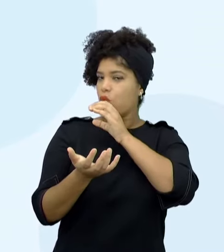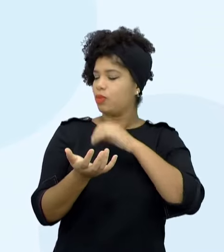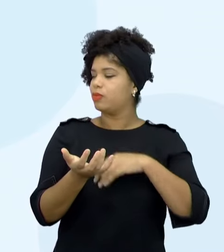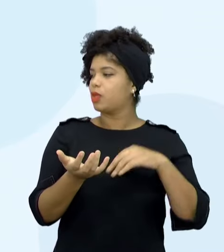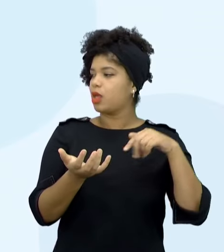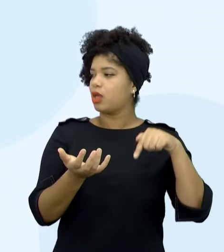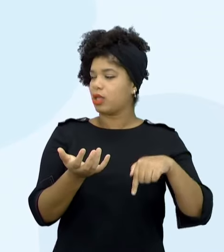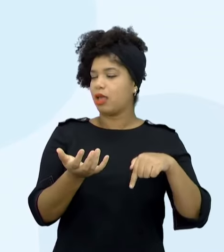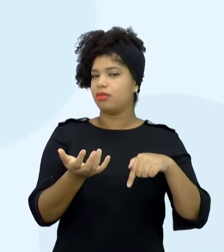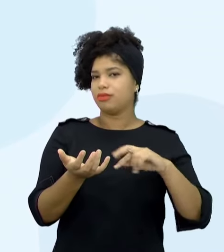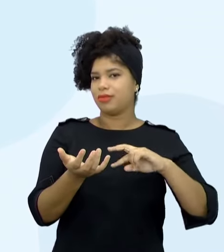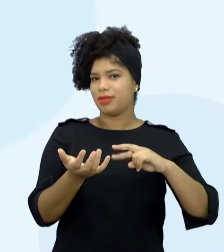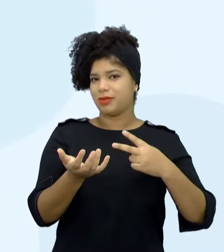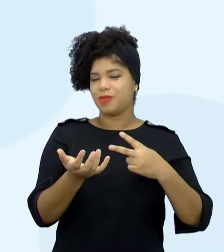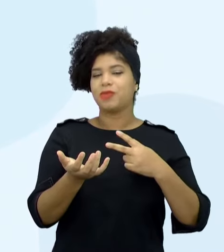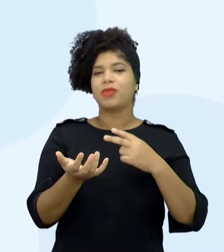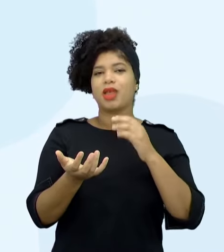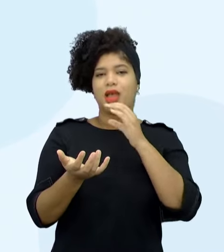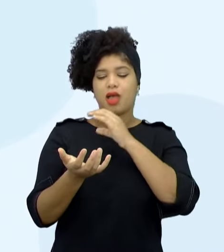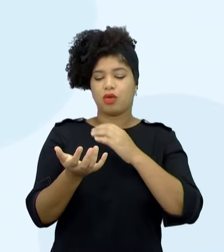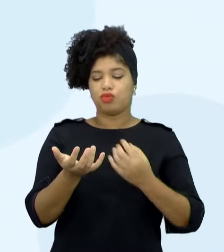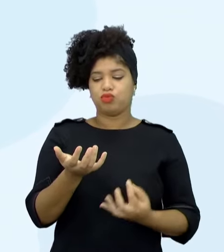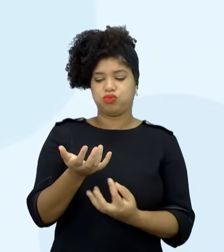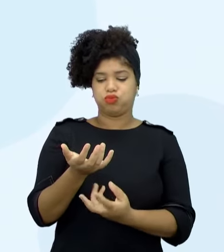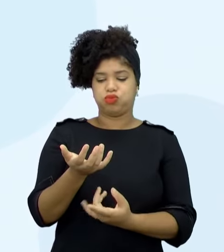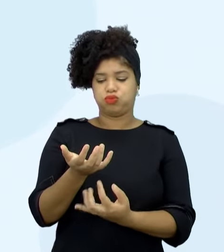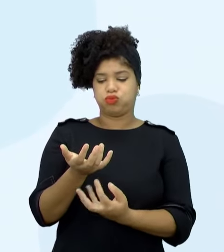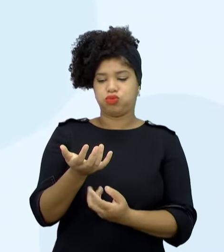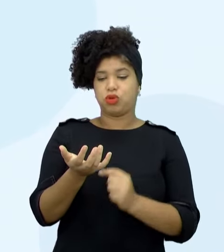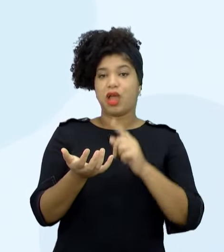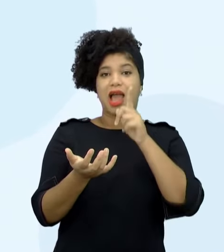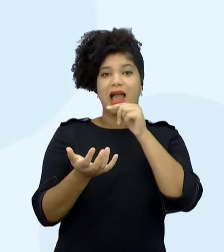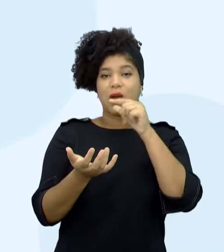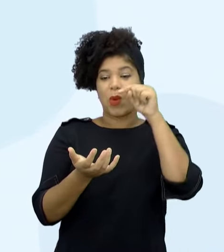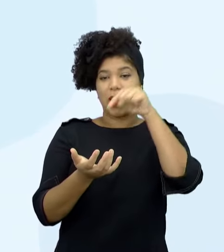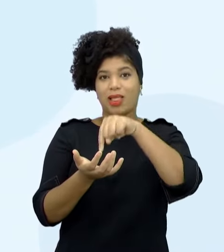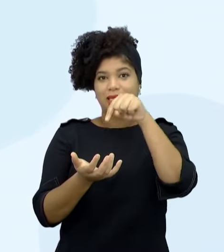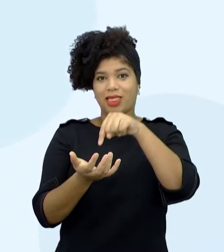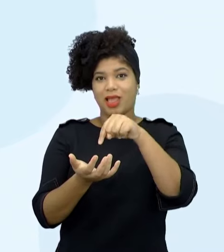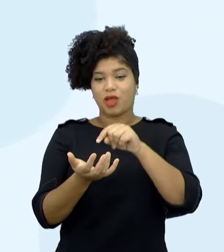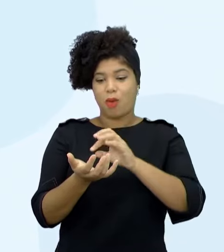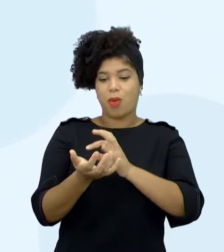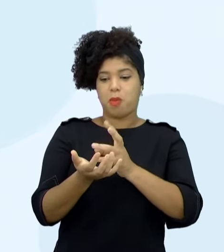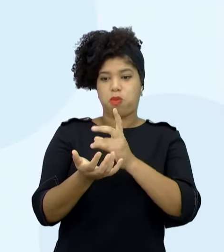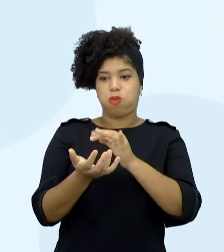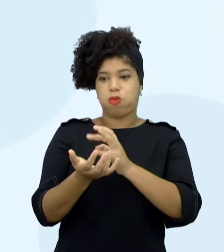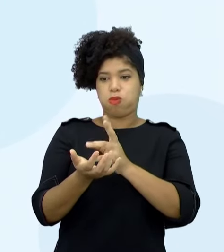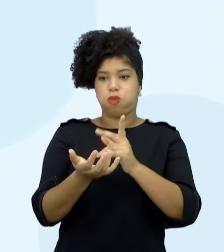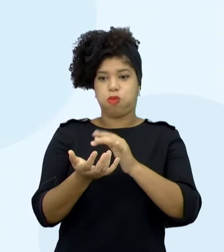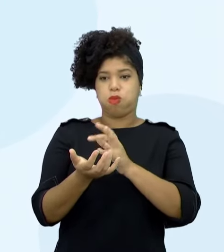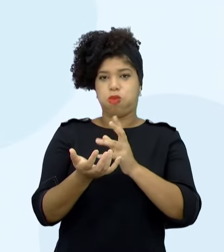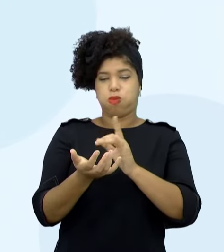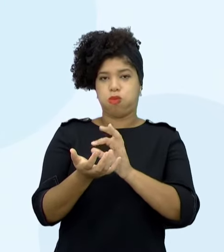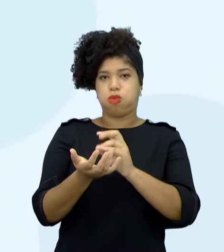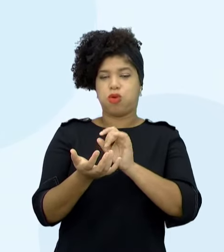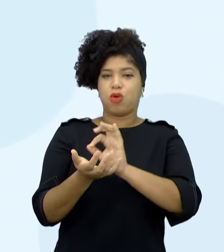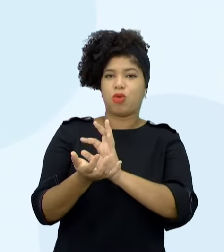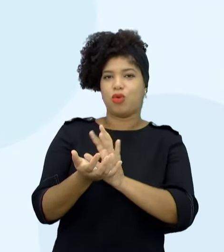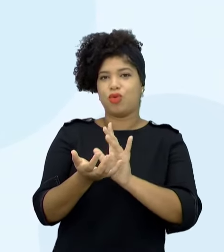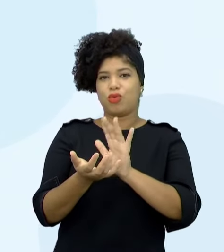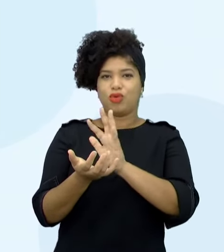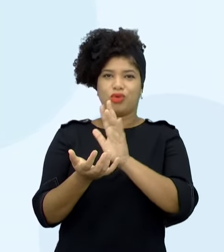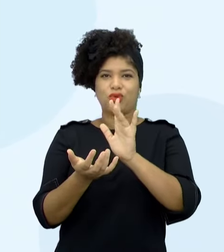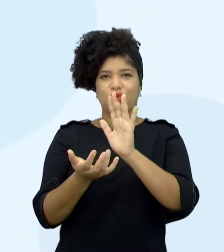panela esquentar a água, para a água entrar em ebulição. E aí a água passar do estado gasoso, do líquido